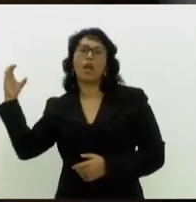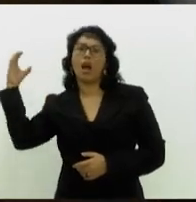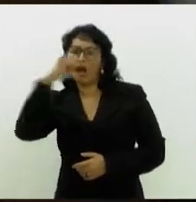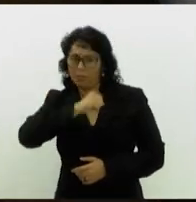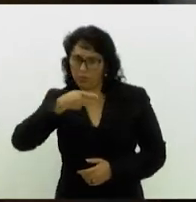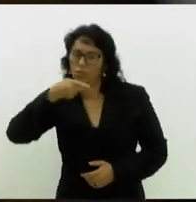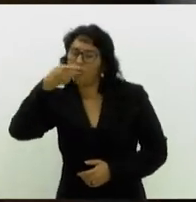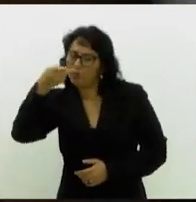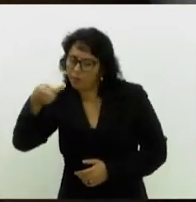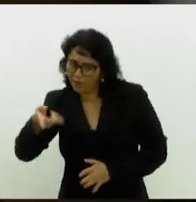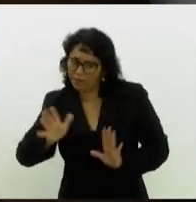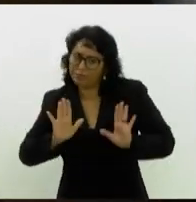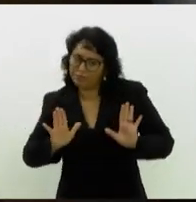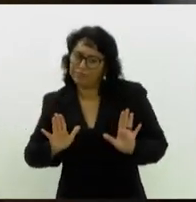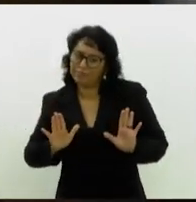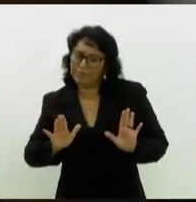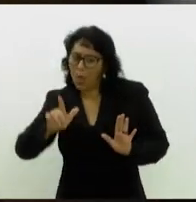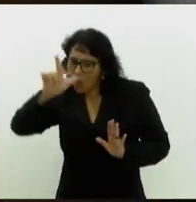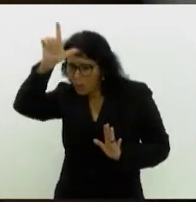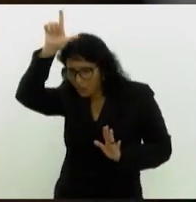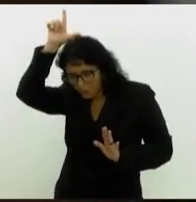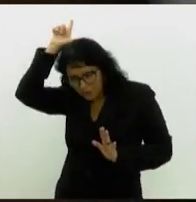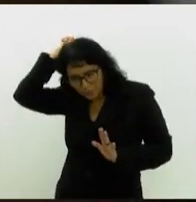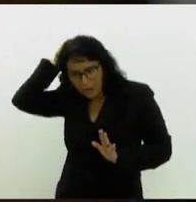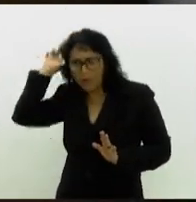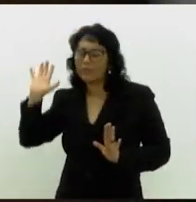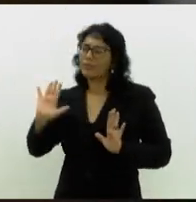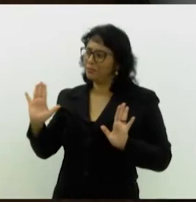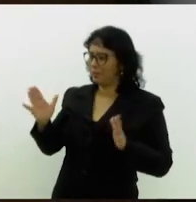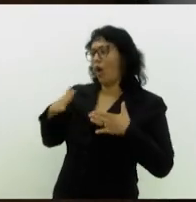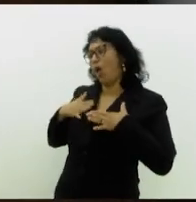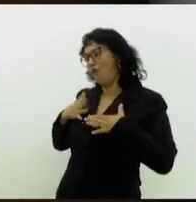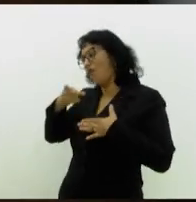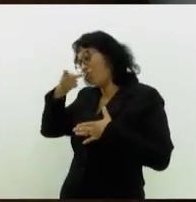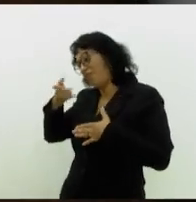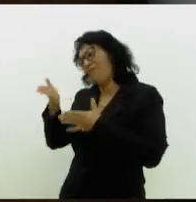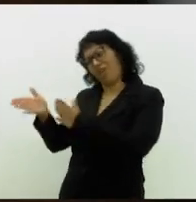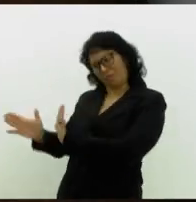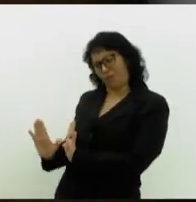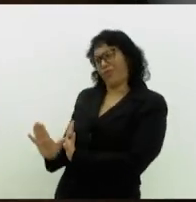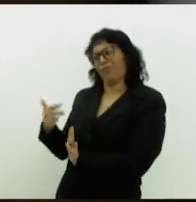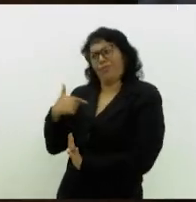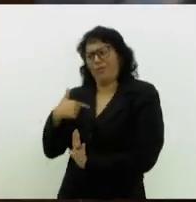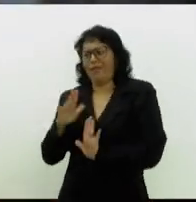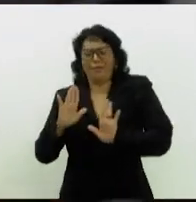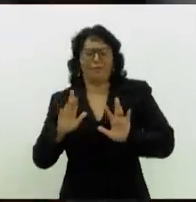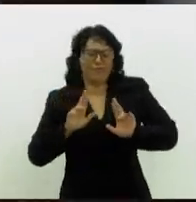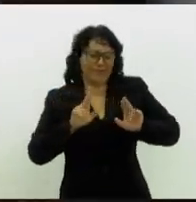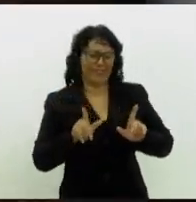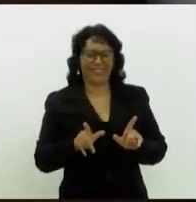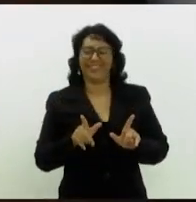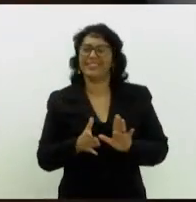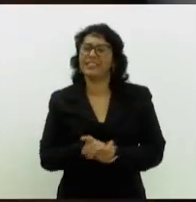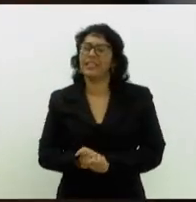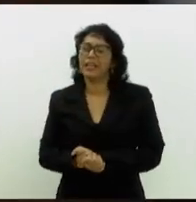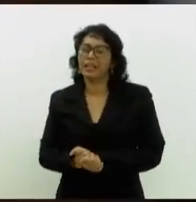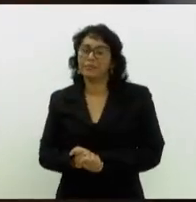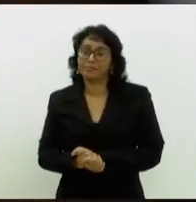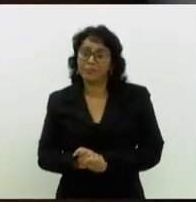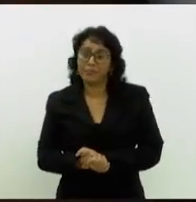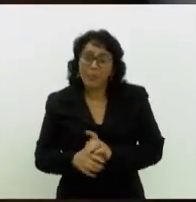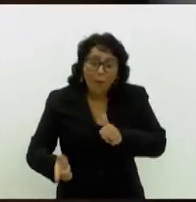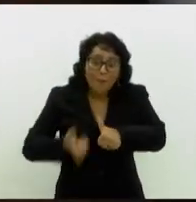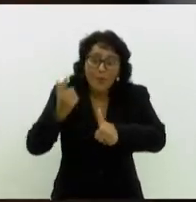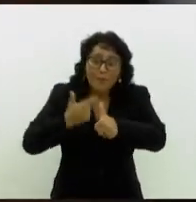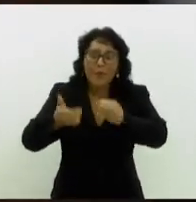breve que o luí Paulo com certeza quero dizer que eu concordo completamente com que foi dito primeiro eu queria saudar vocês que estão